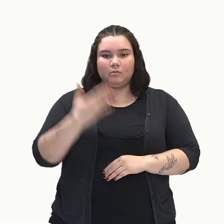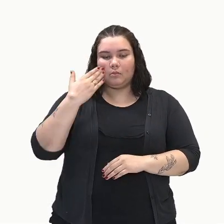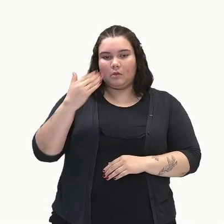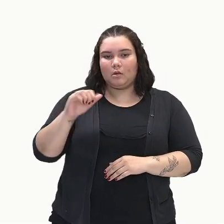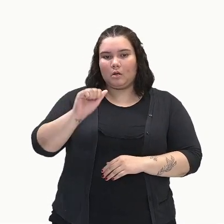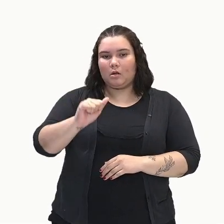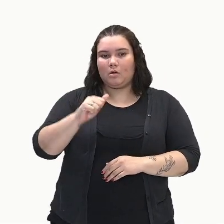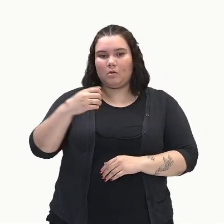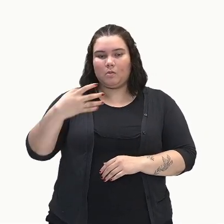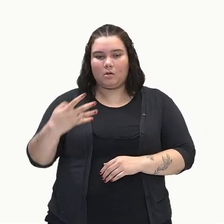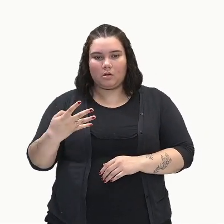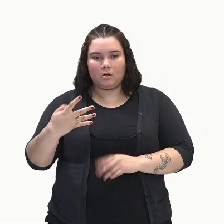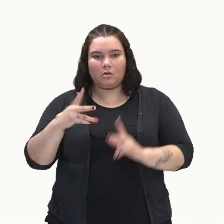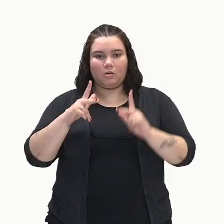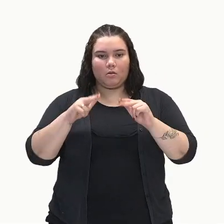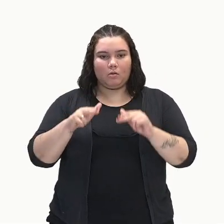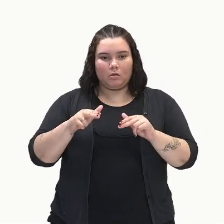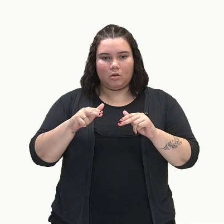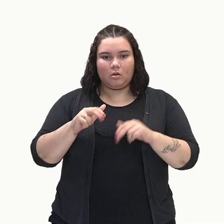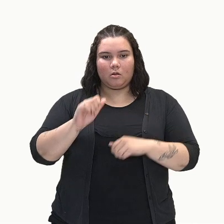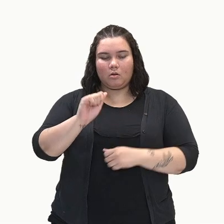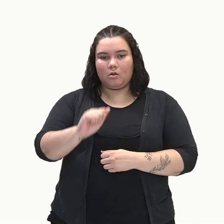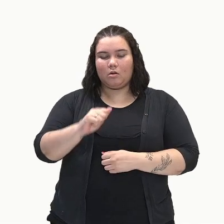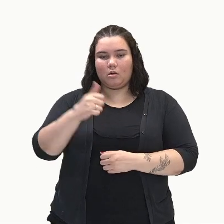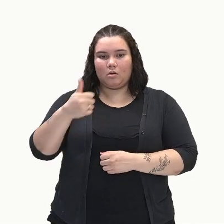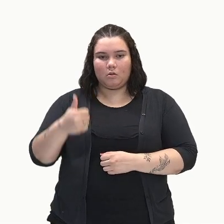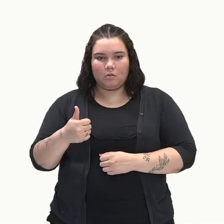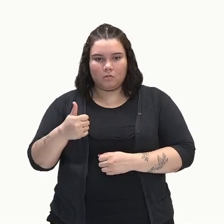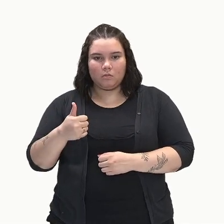A4 é igual a 1